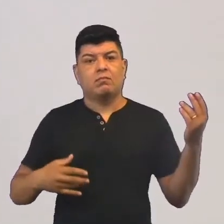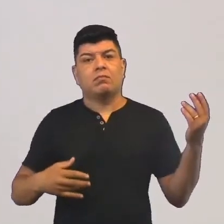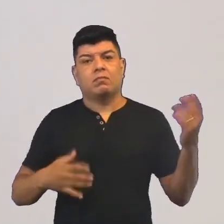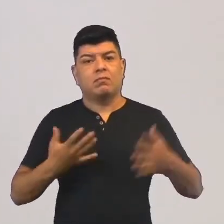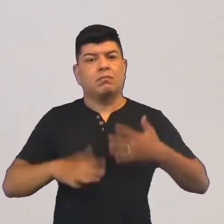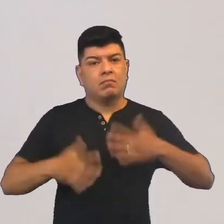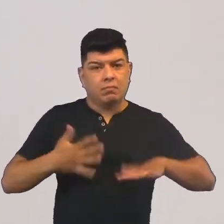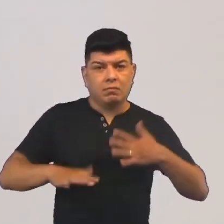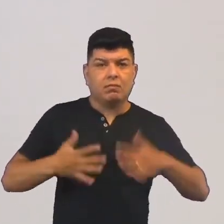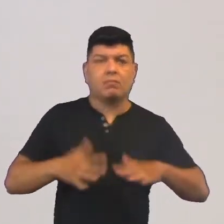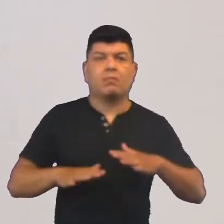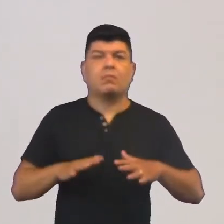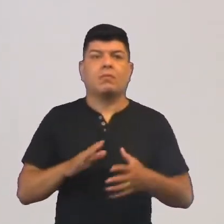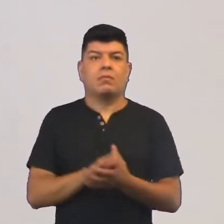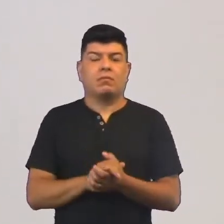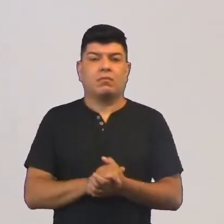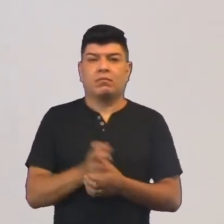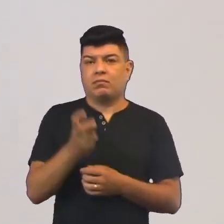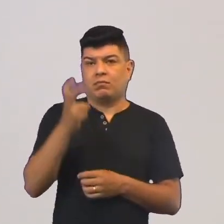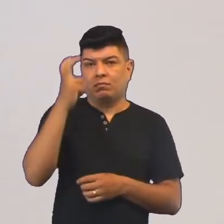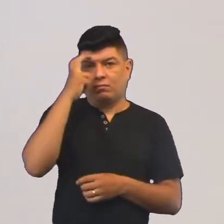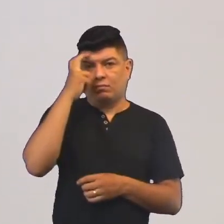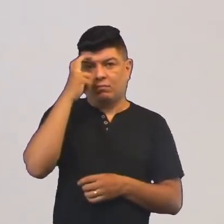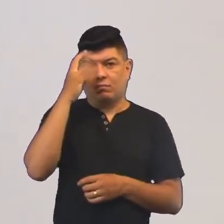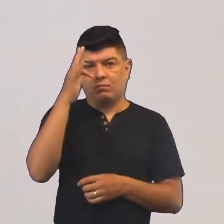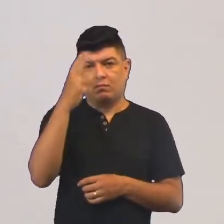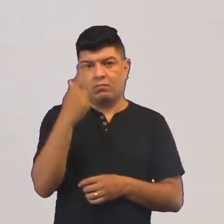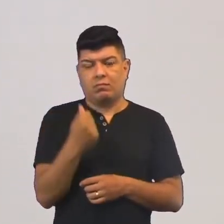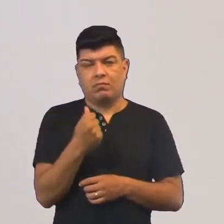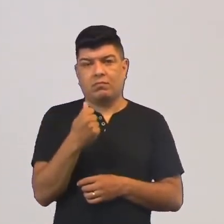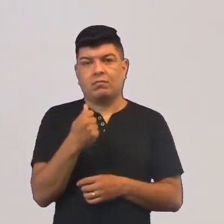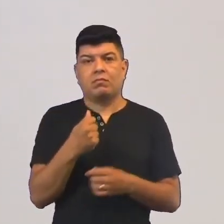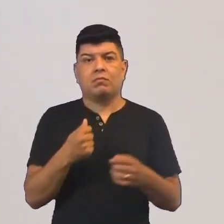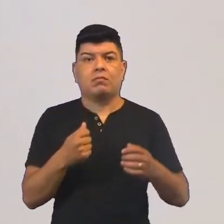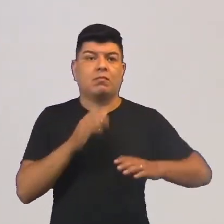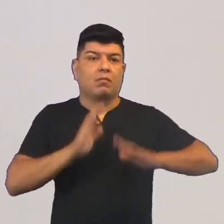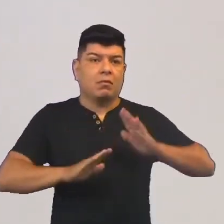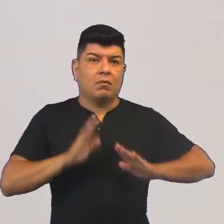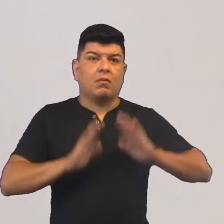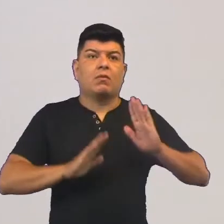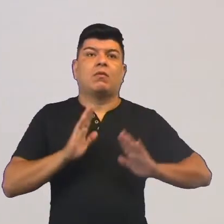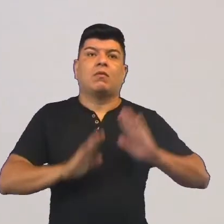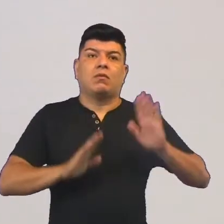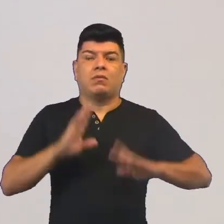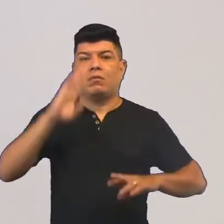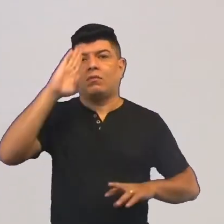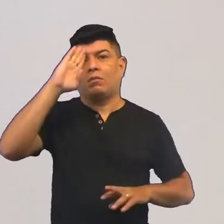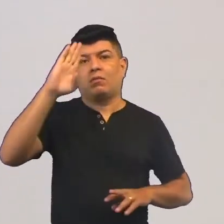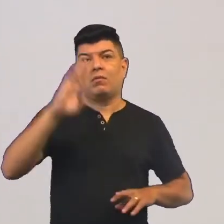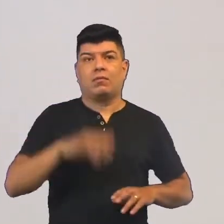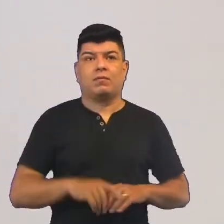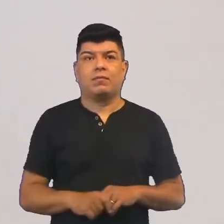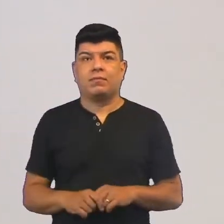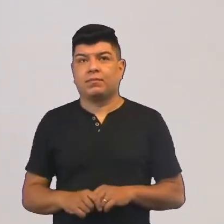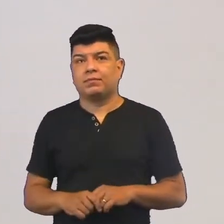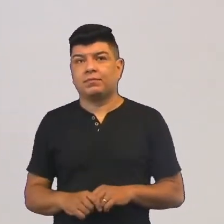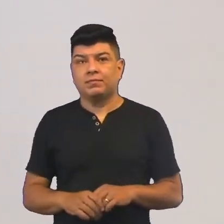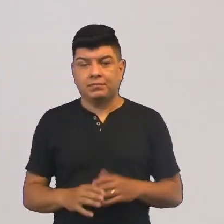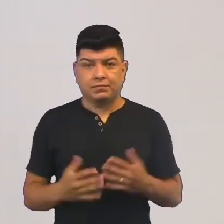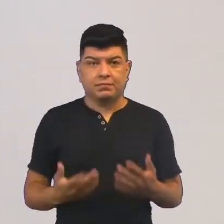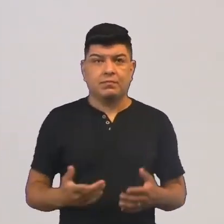de percussão. E na cultura africana, os instrumentos de percussão predominam, né?